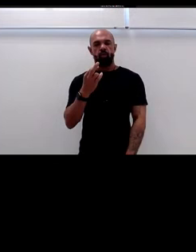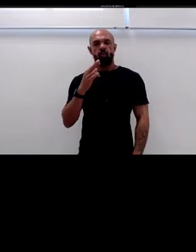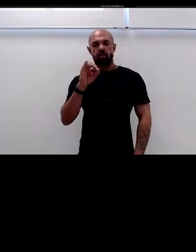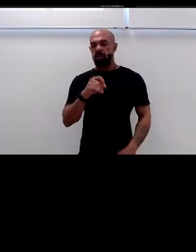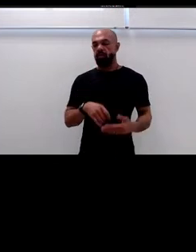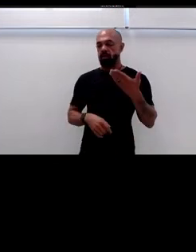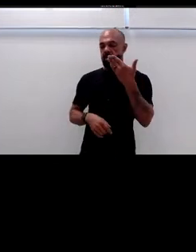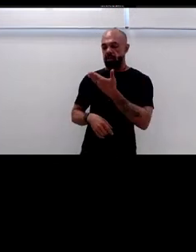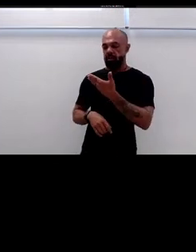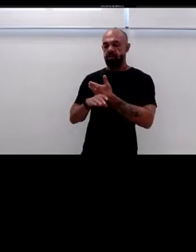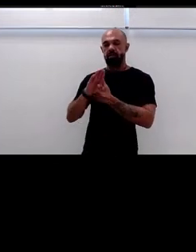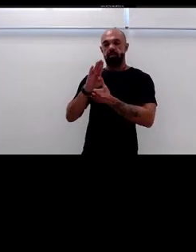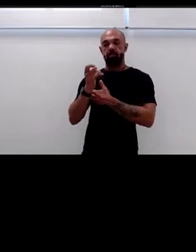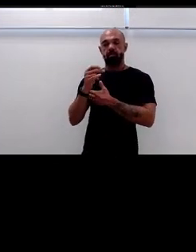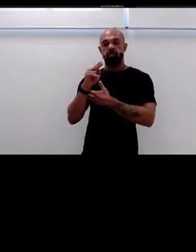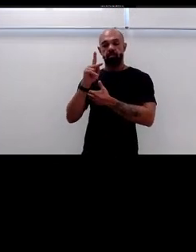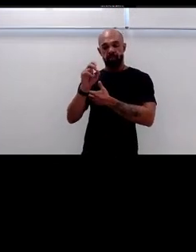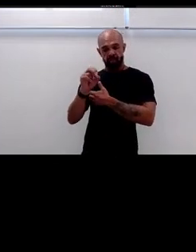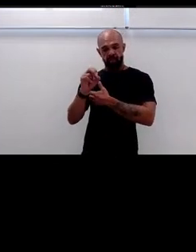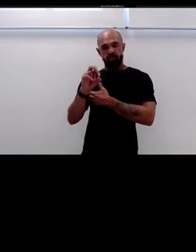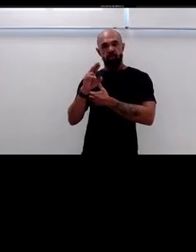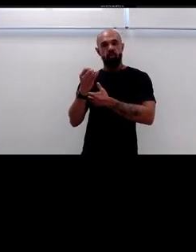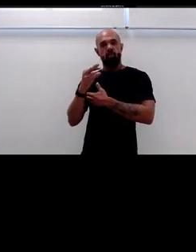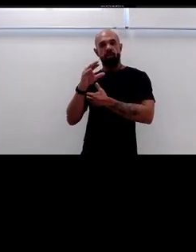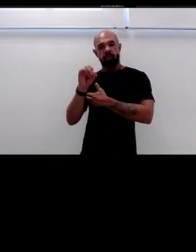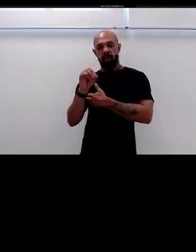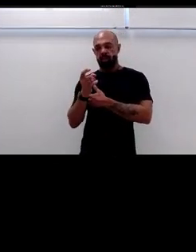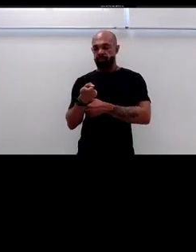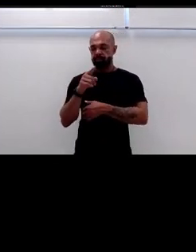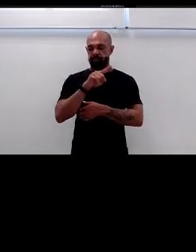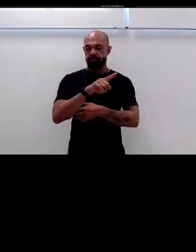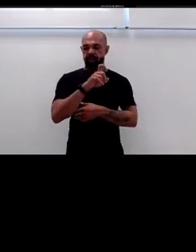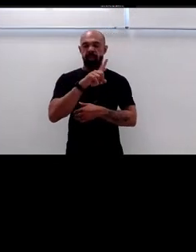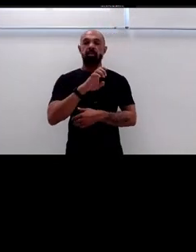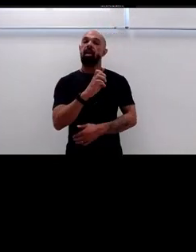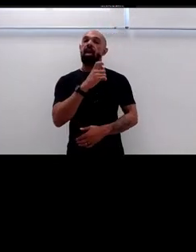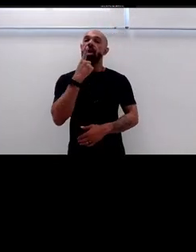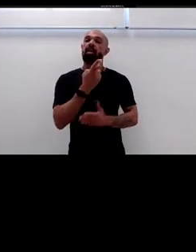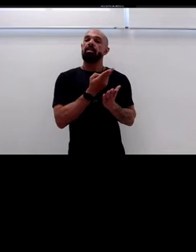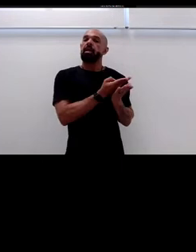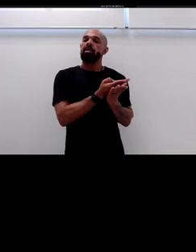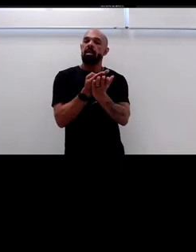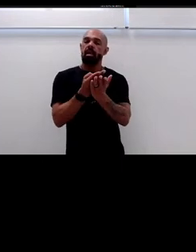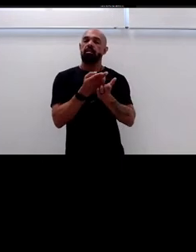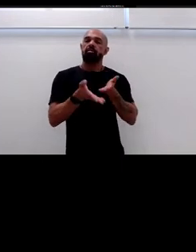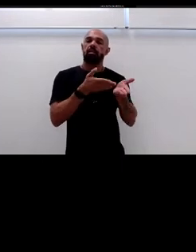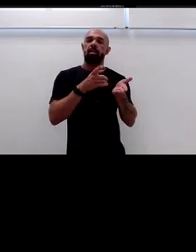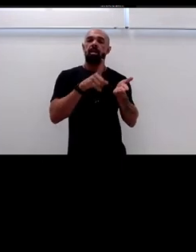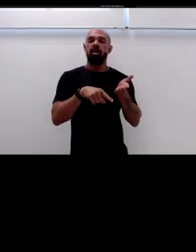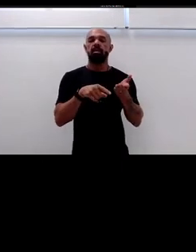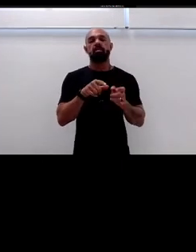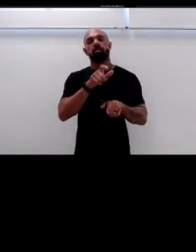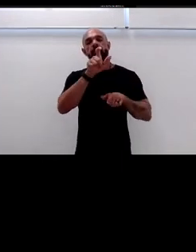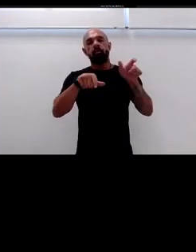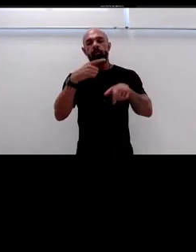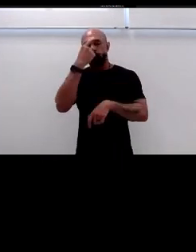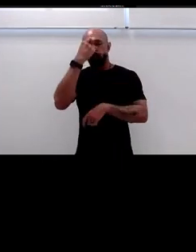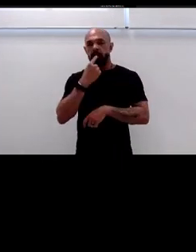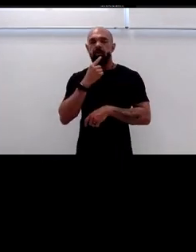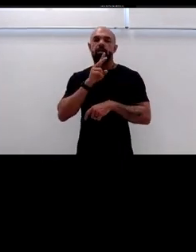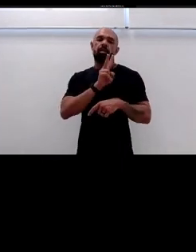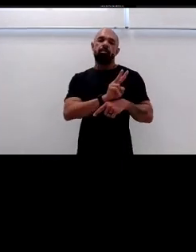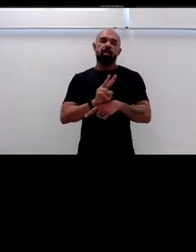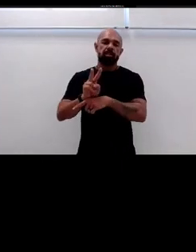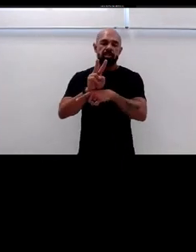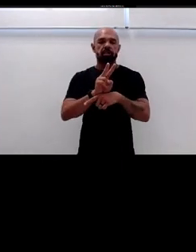Rosário e esses são os ex-pacientes, são figuras representando